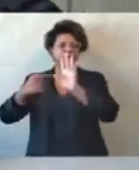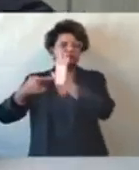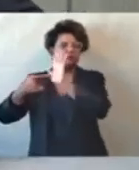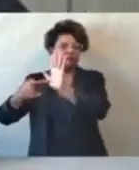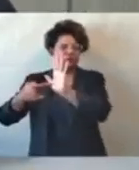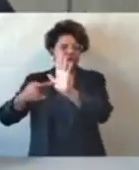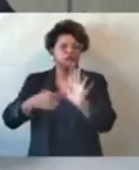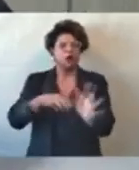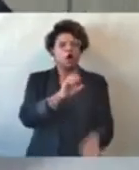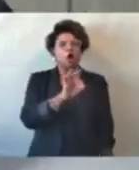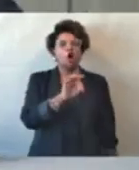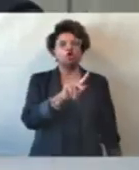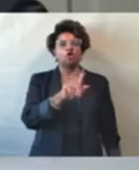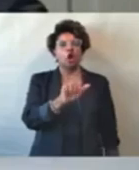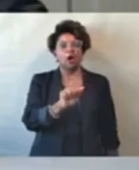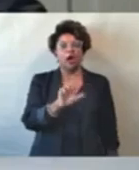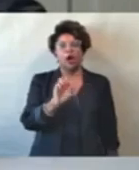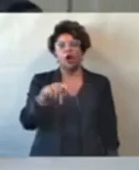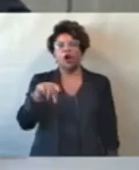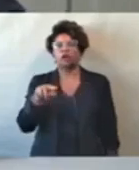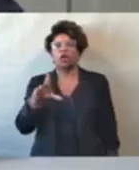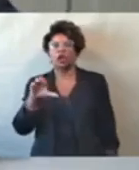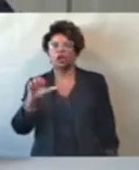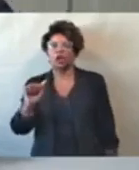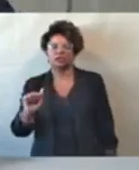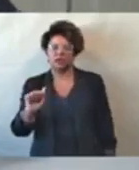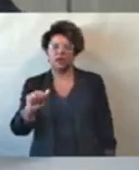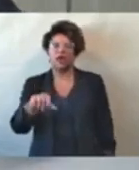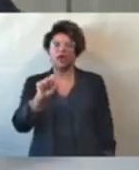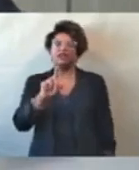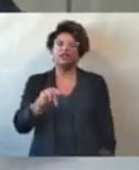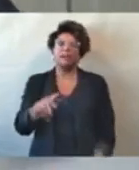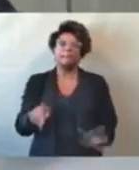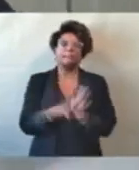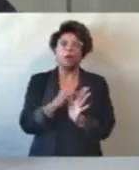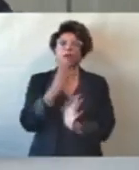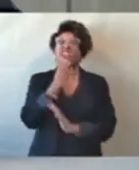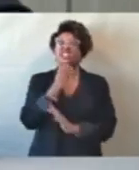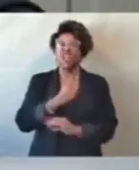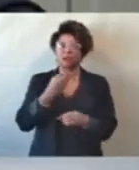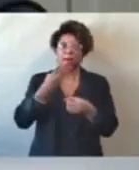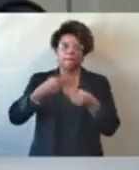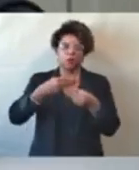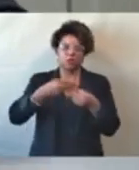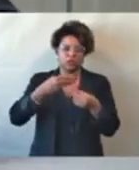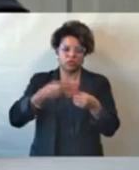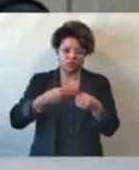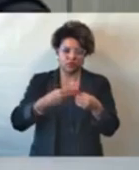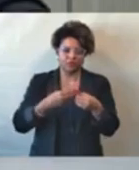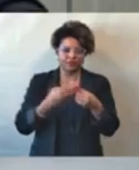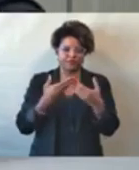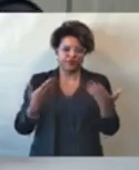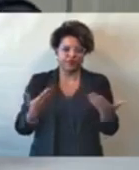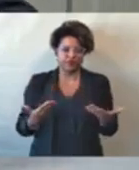outorga onerosa, né, enquanto receitas do município. Secretário Bruno, o valor arrecadado